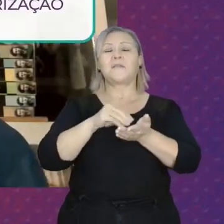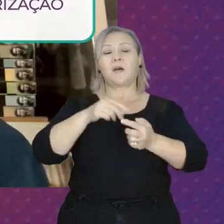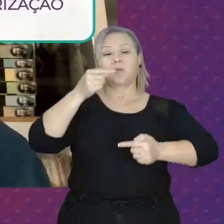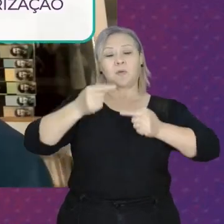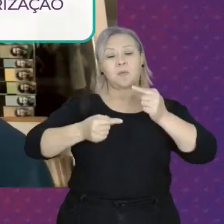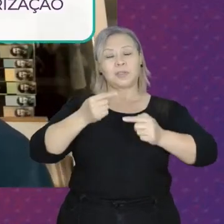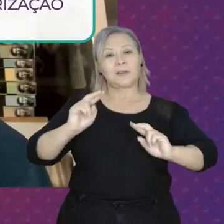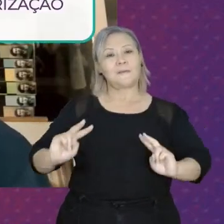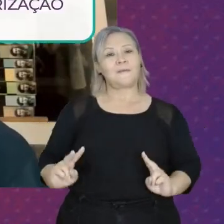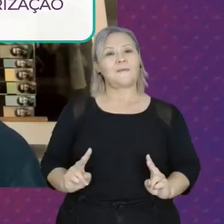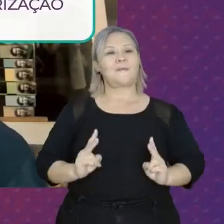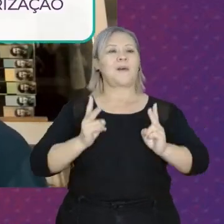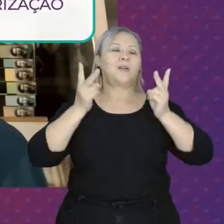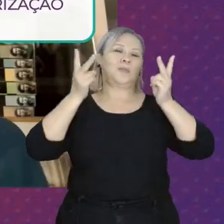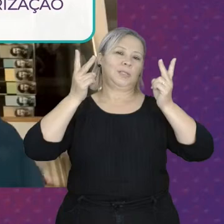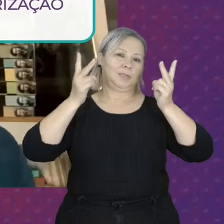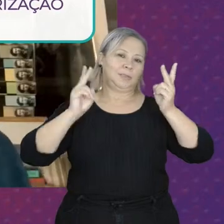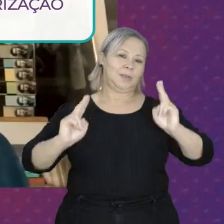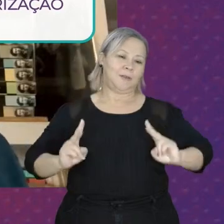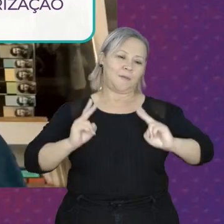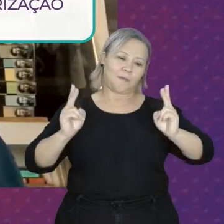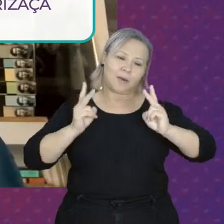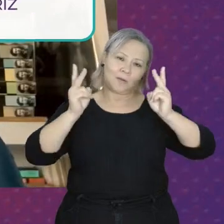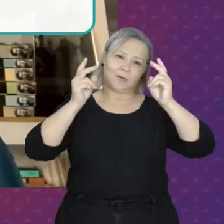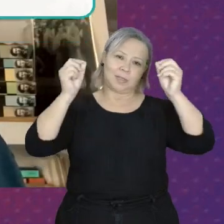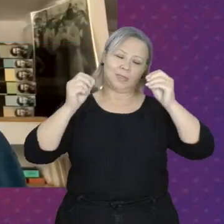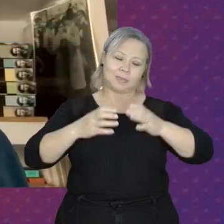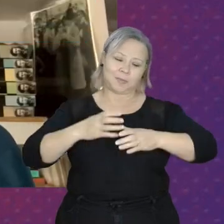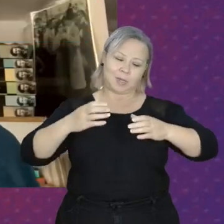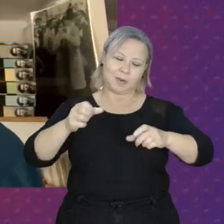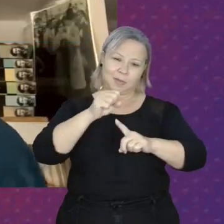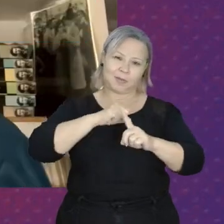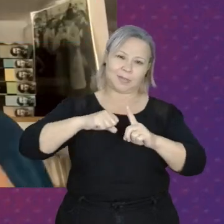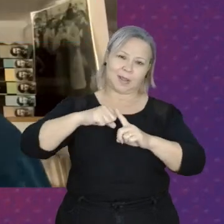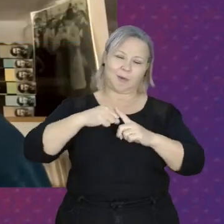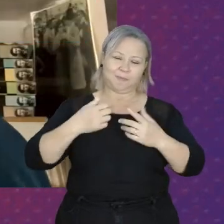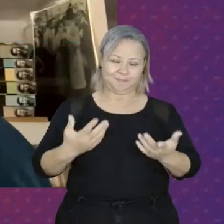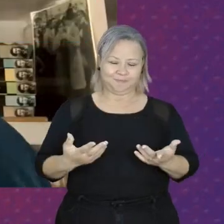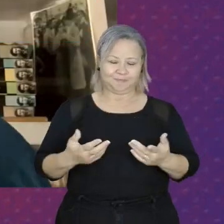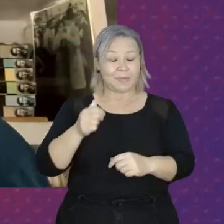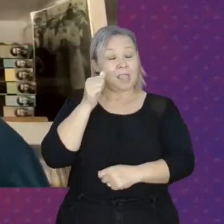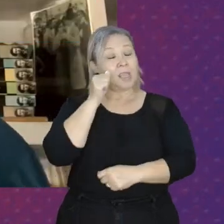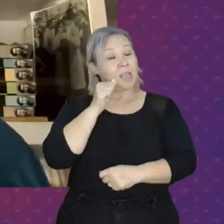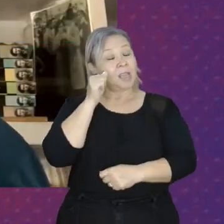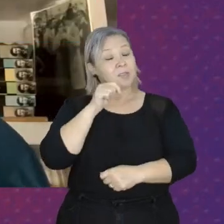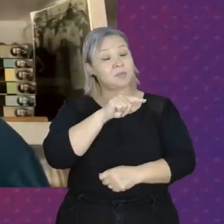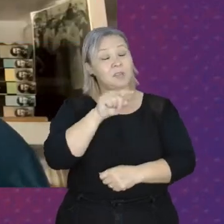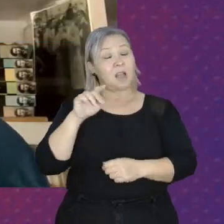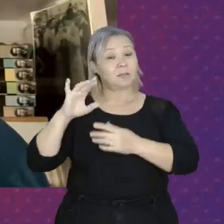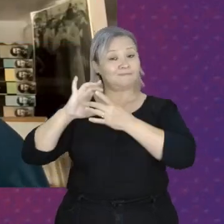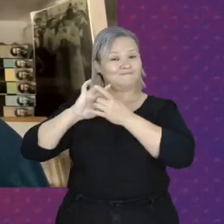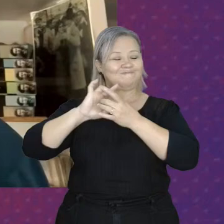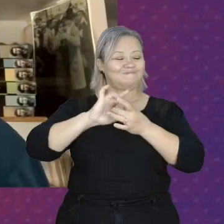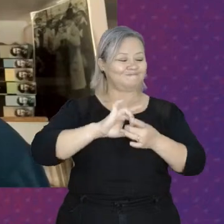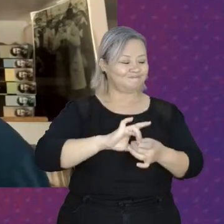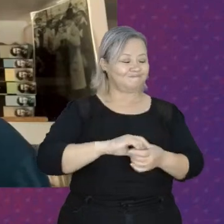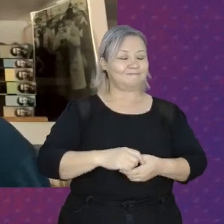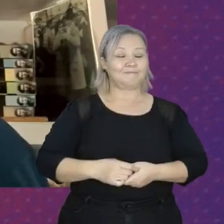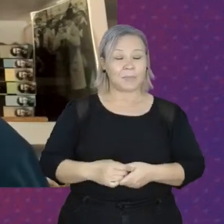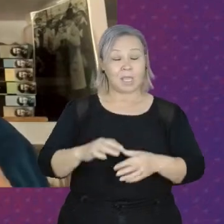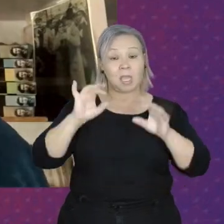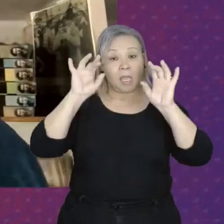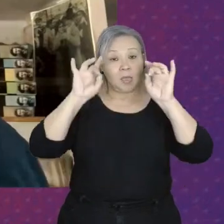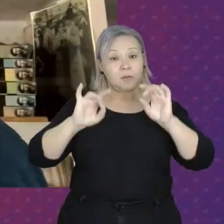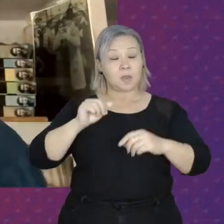que valorize as maiorias sociais. E as mulheres, nesse contexto, especialmente